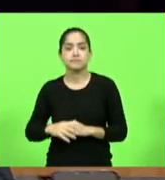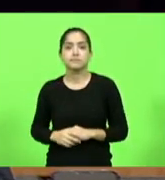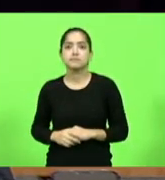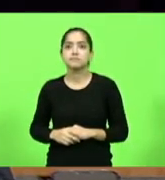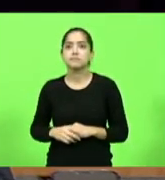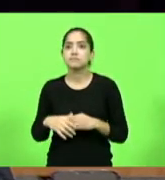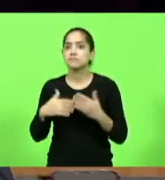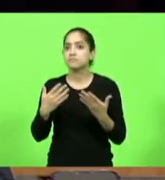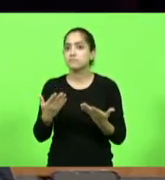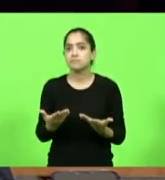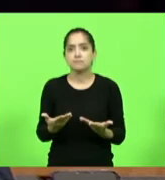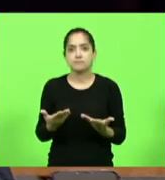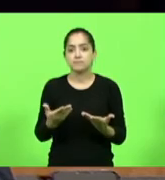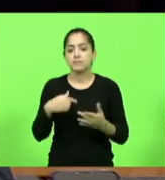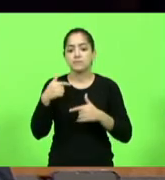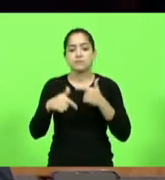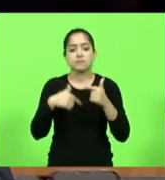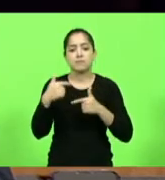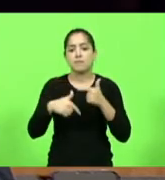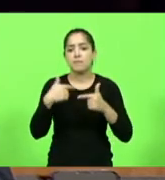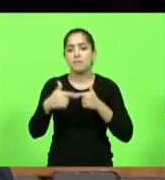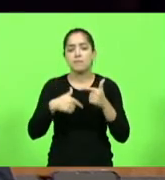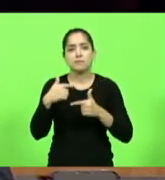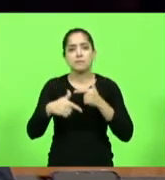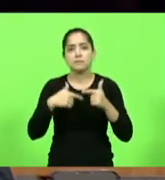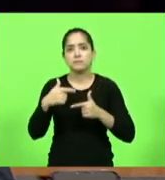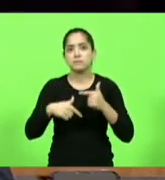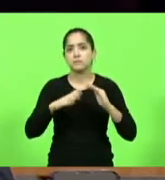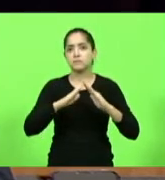não pode ficar trabalhando em home office,